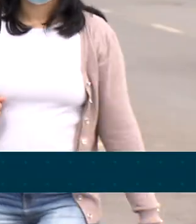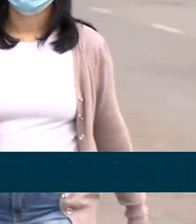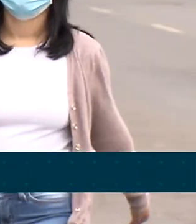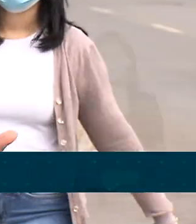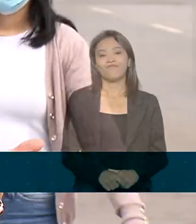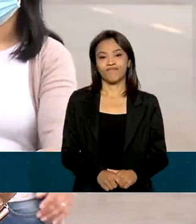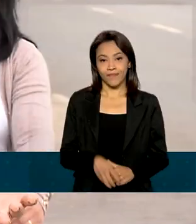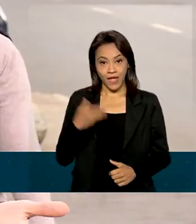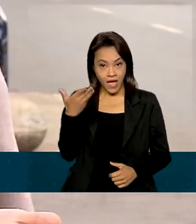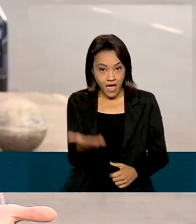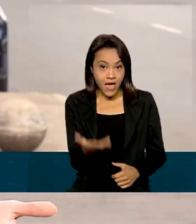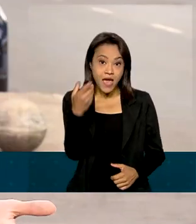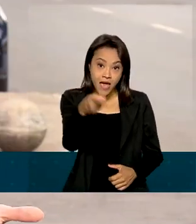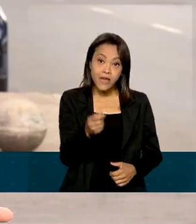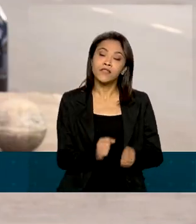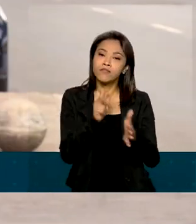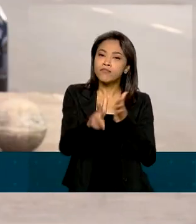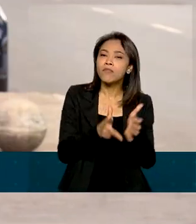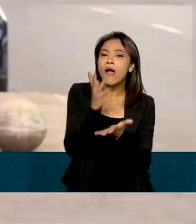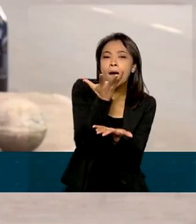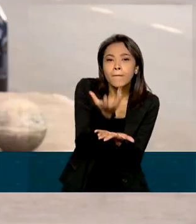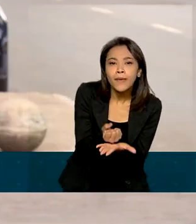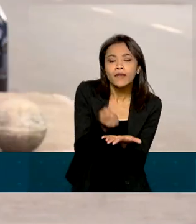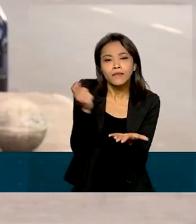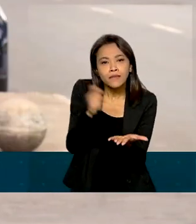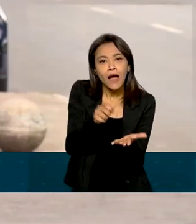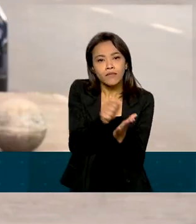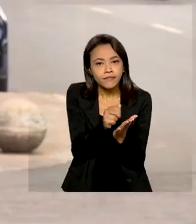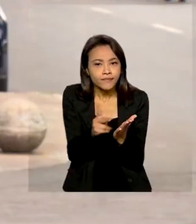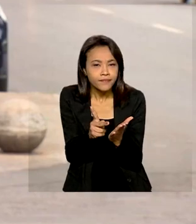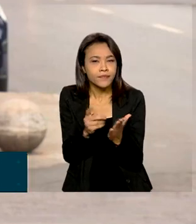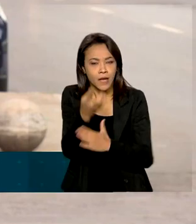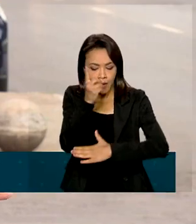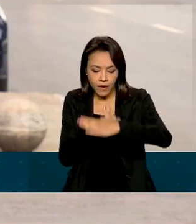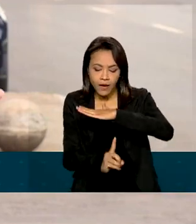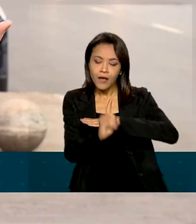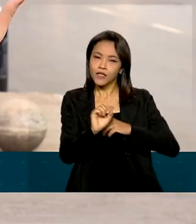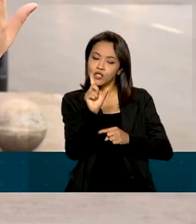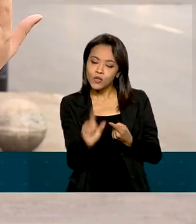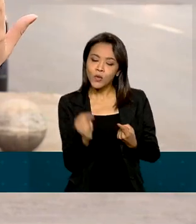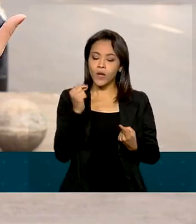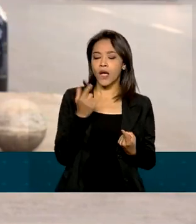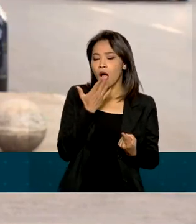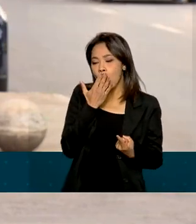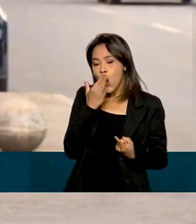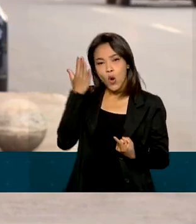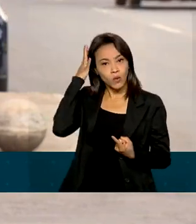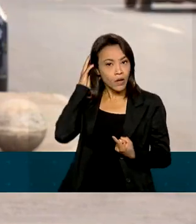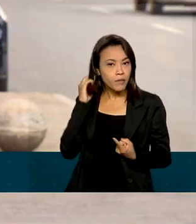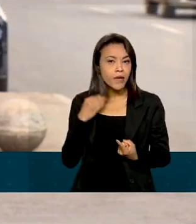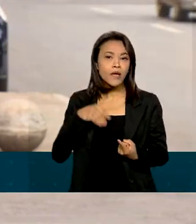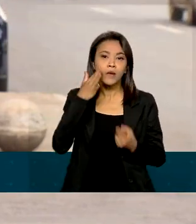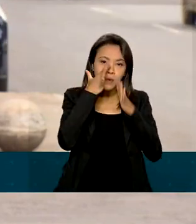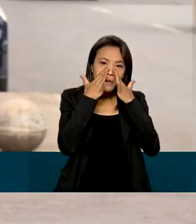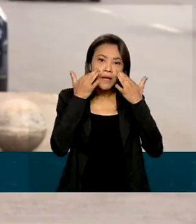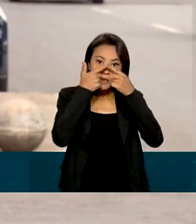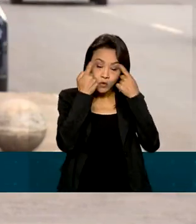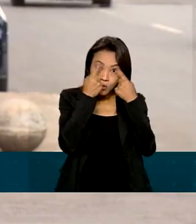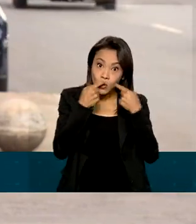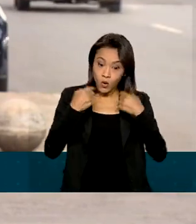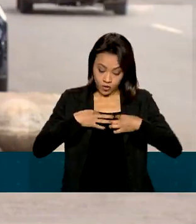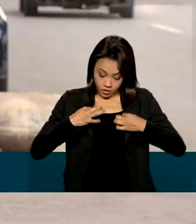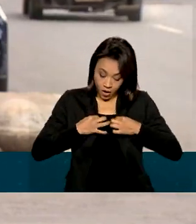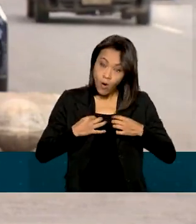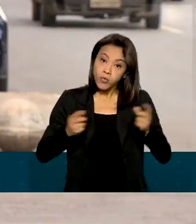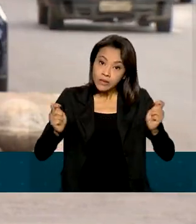No aplicativo Vlibras é possível personalizar os avatares e escolher a cor do cabelo, da pele, dos olhos e da